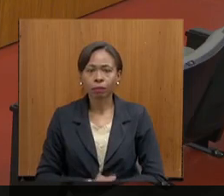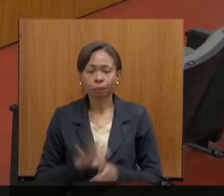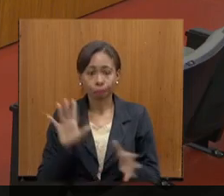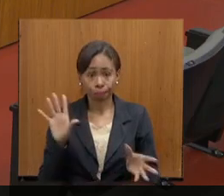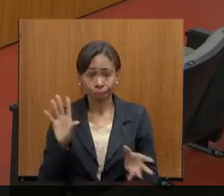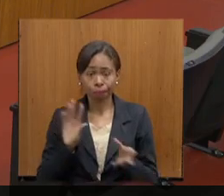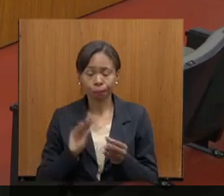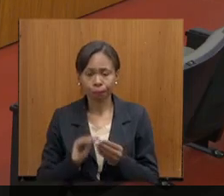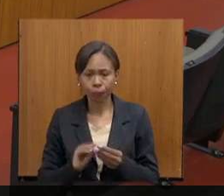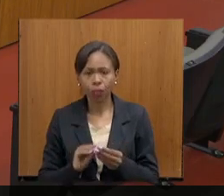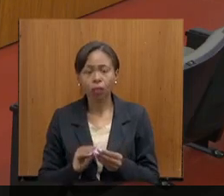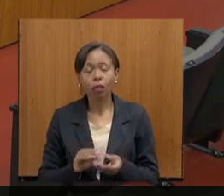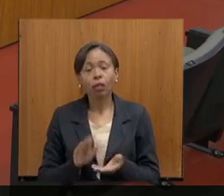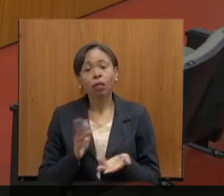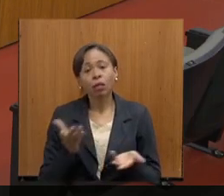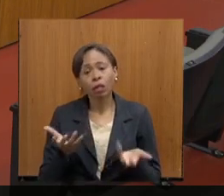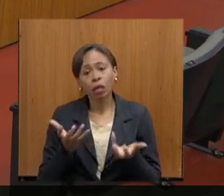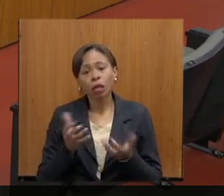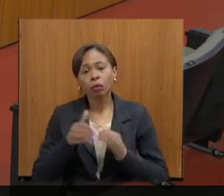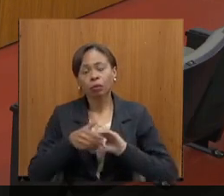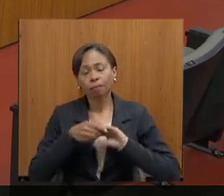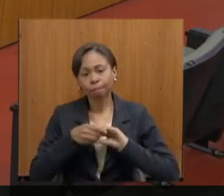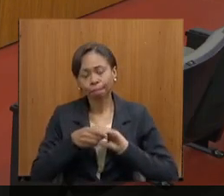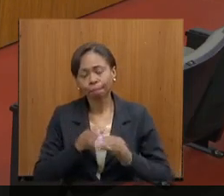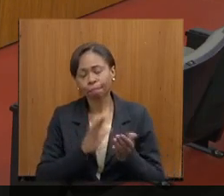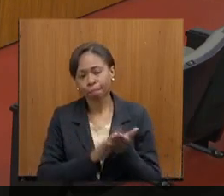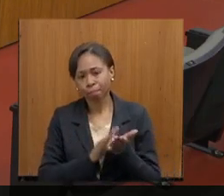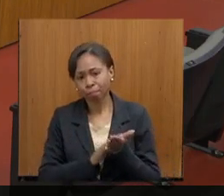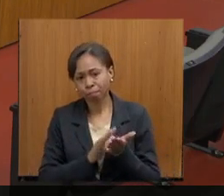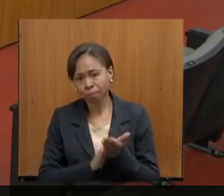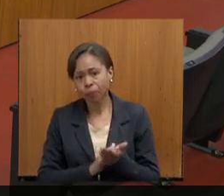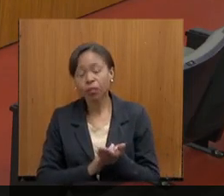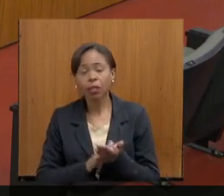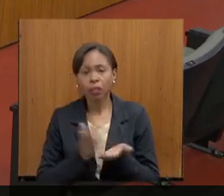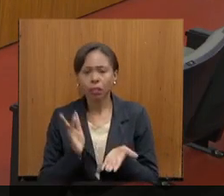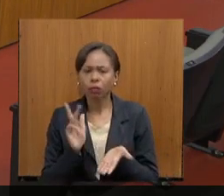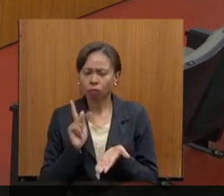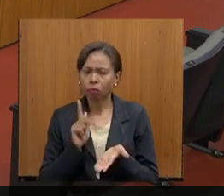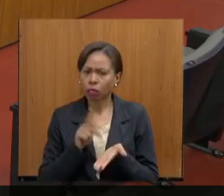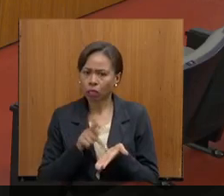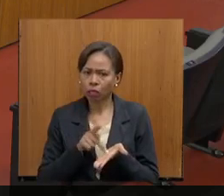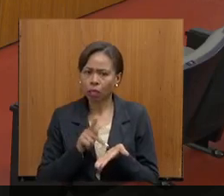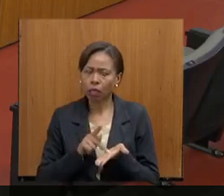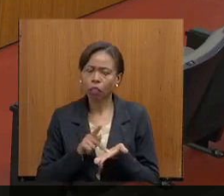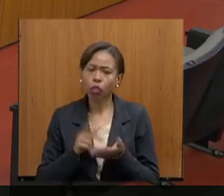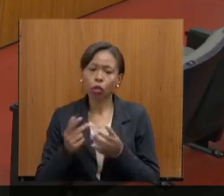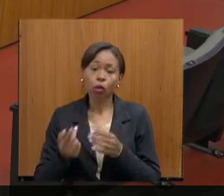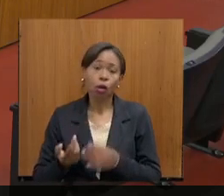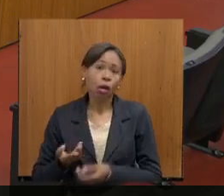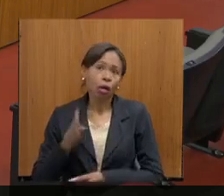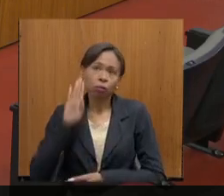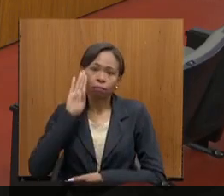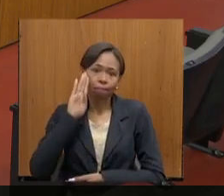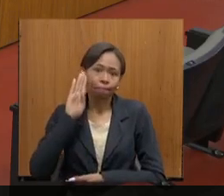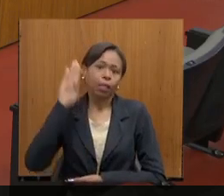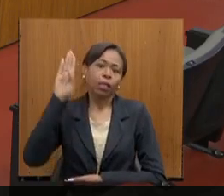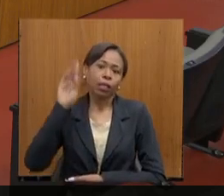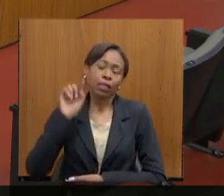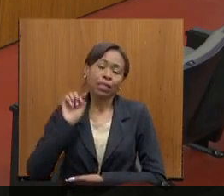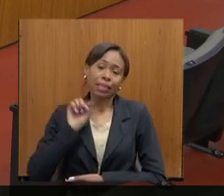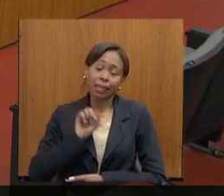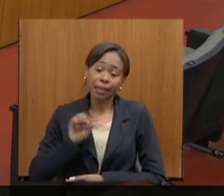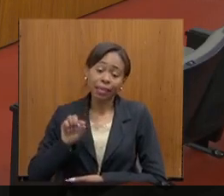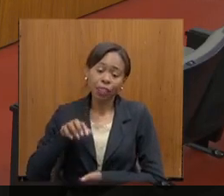de parabenizar e realmente dá uma prioridade nessas solicitações